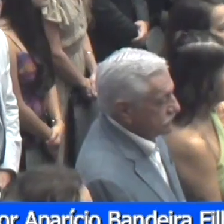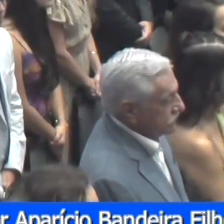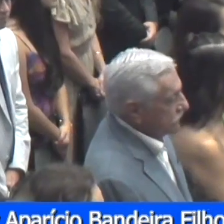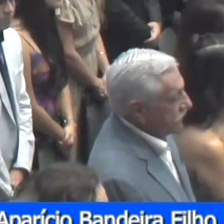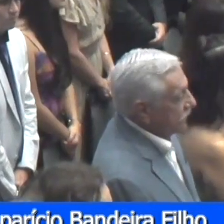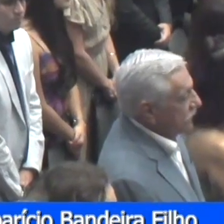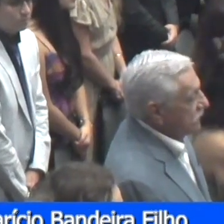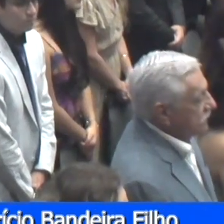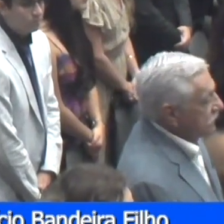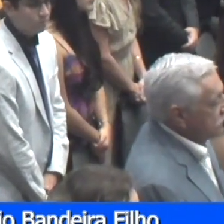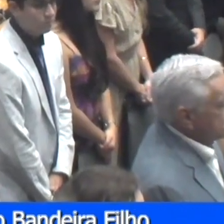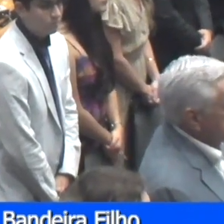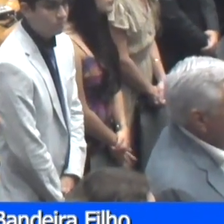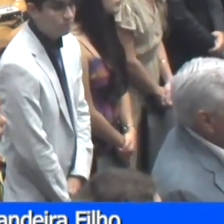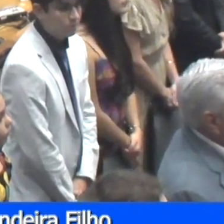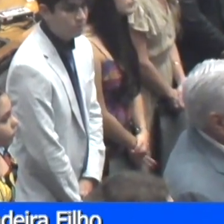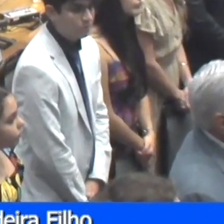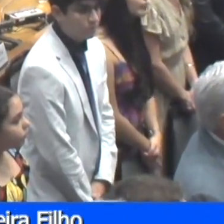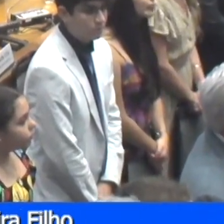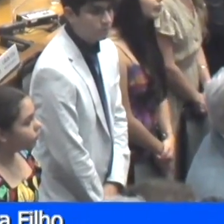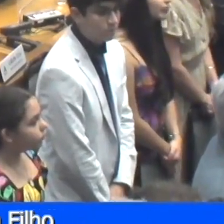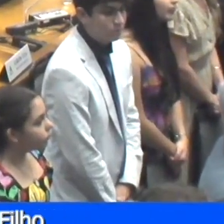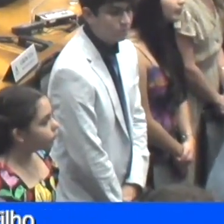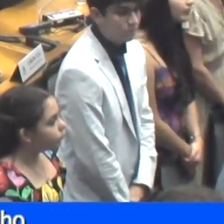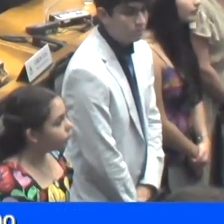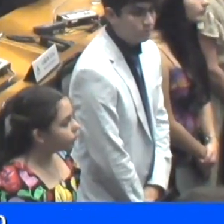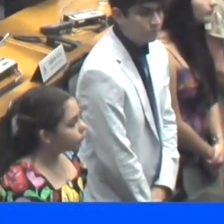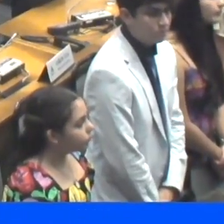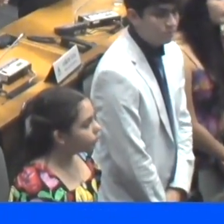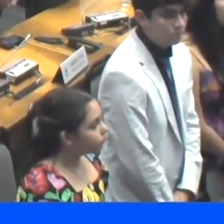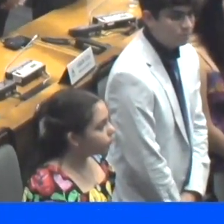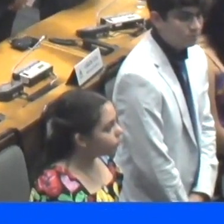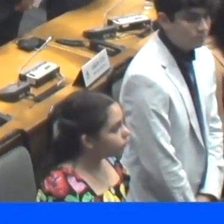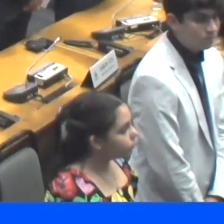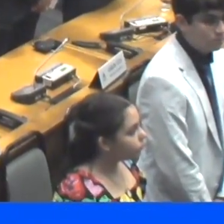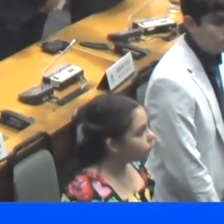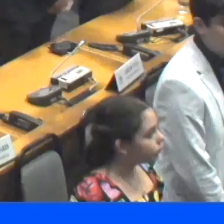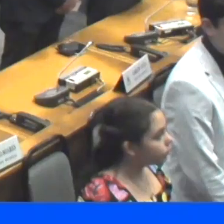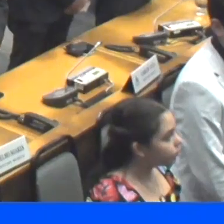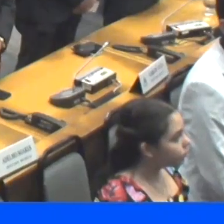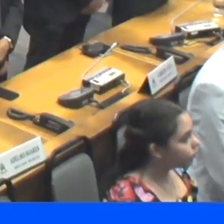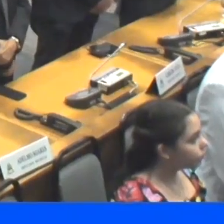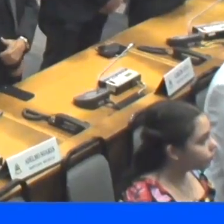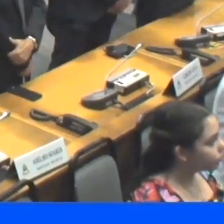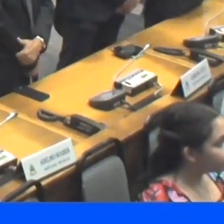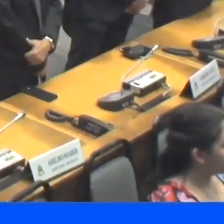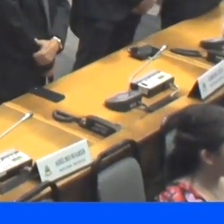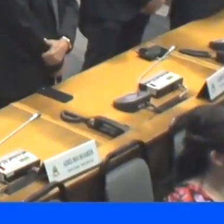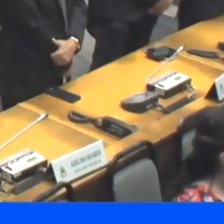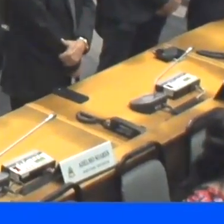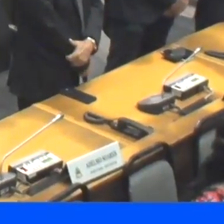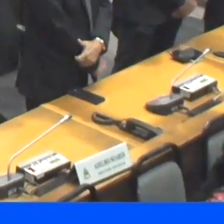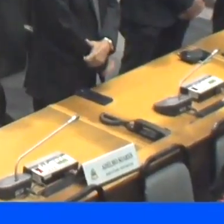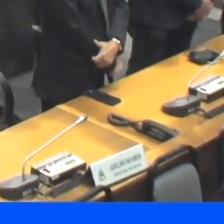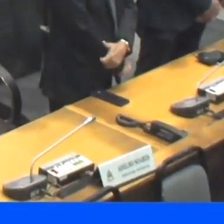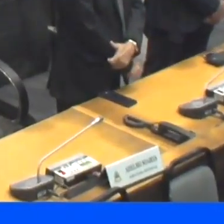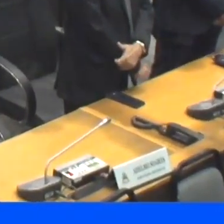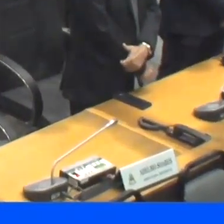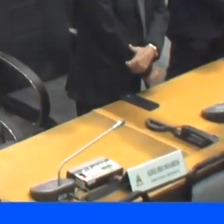Surgia do direito a luz dourada. Salve, pátria, pátria amada,